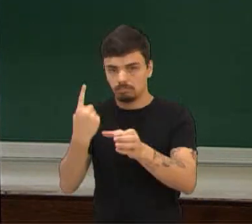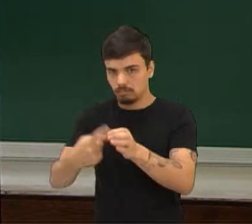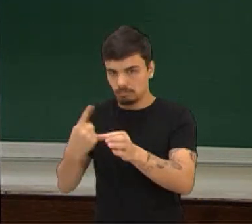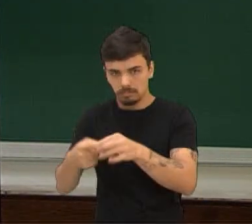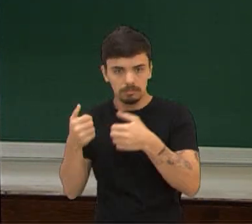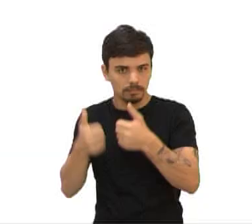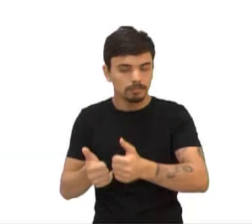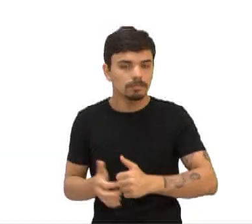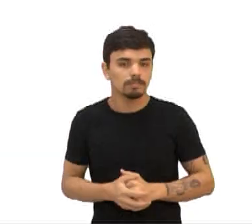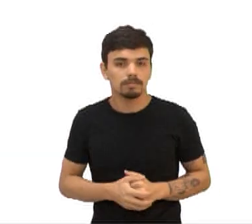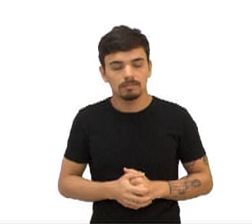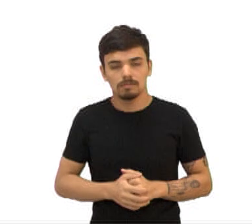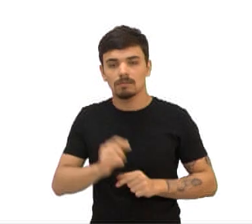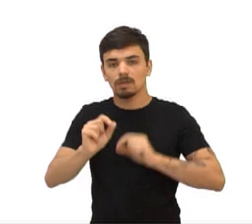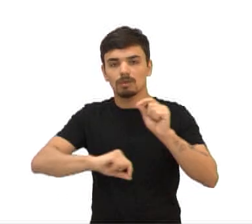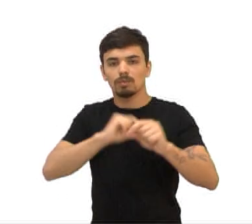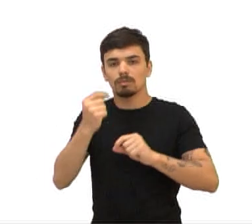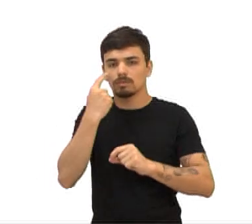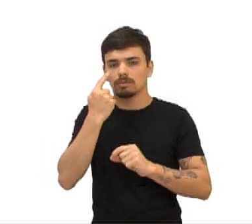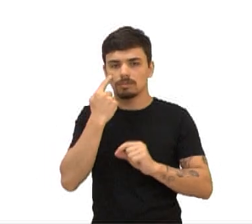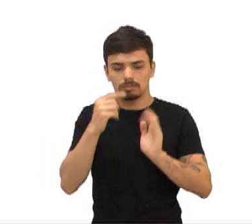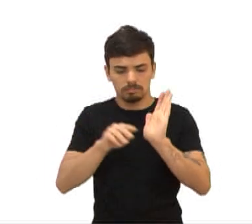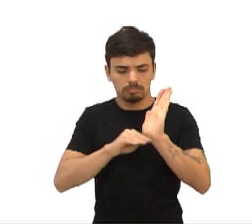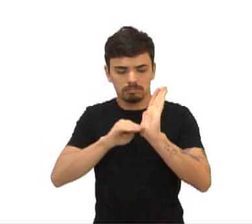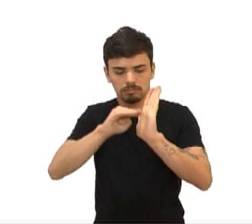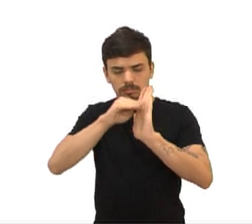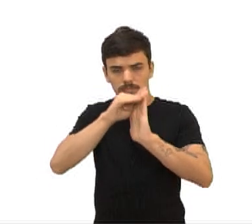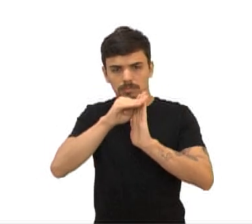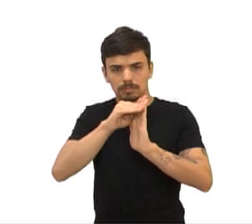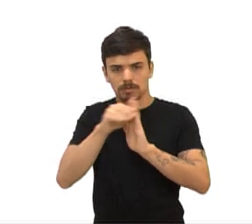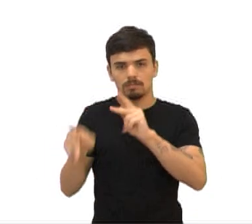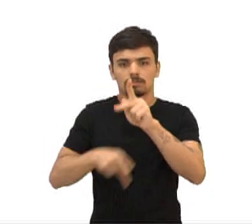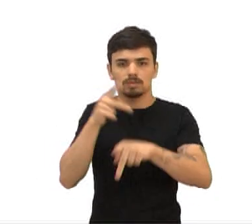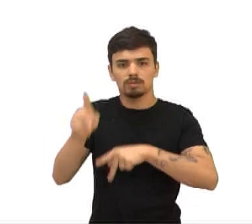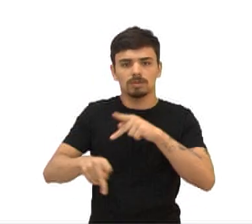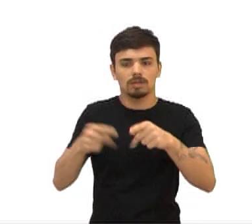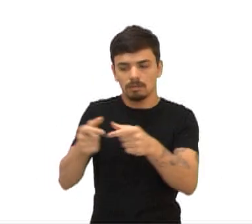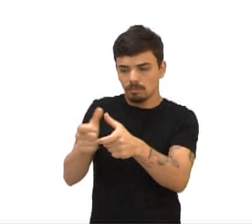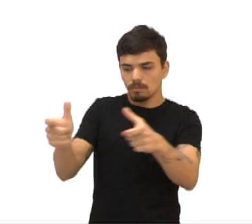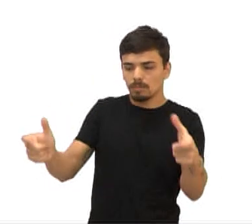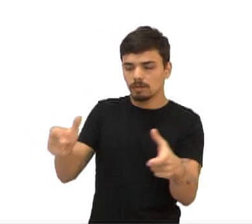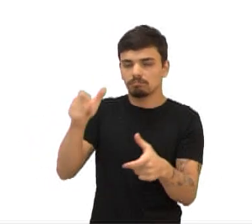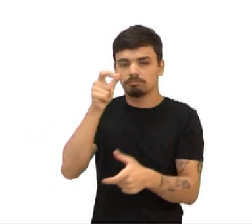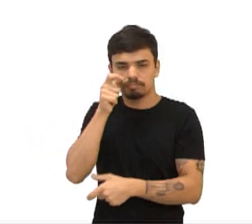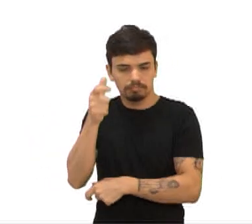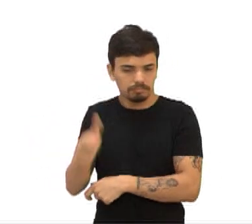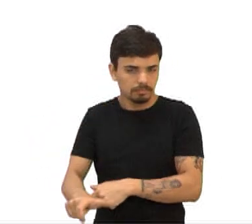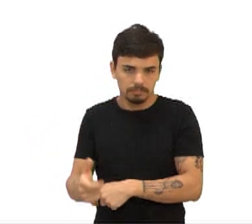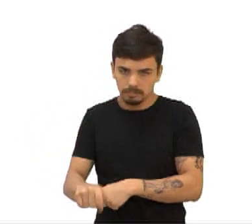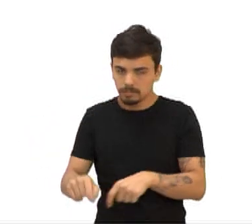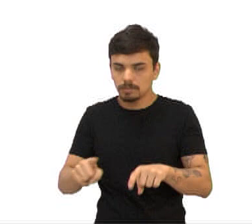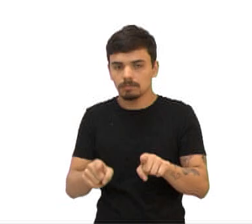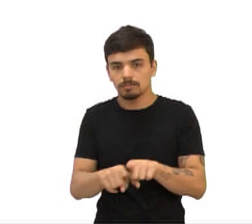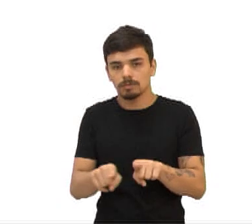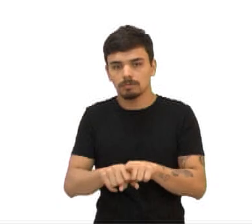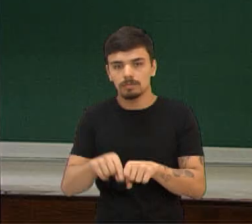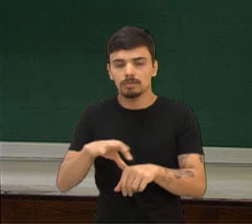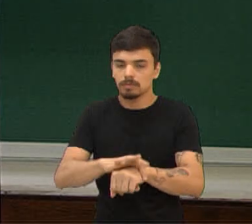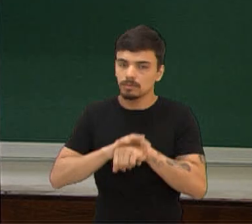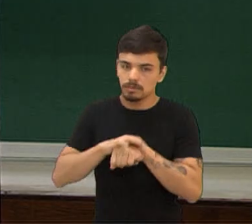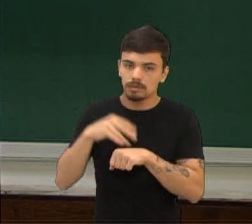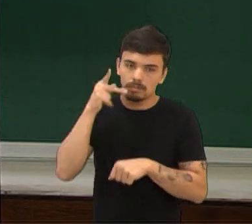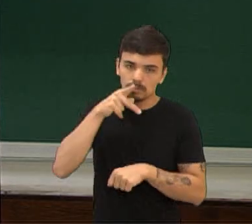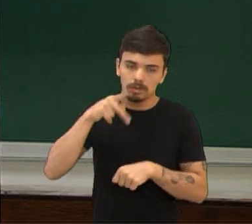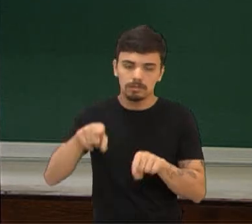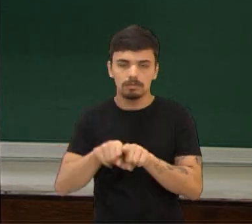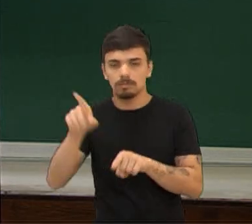Então, que é feita de cima para baixo. Uma população que, em sua maioria, estaria desinteressada da luta política e da garantia dos seus direitos.